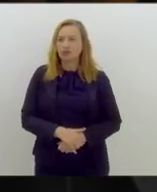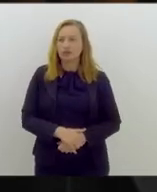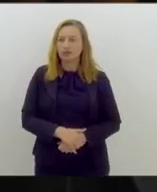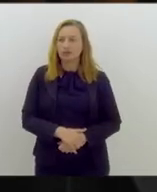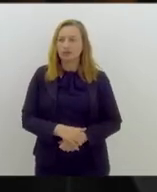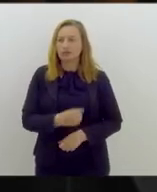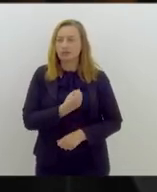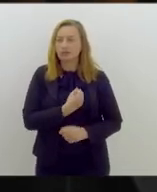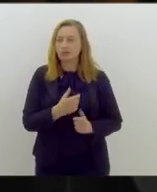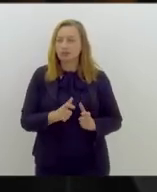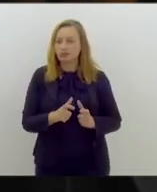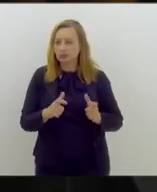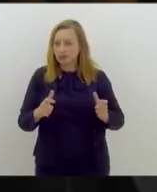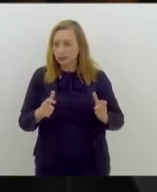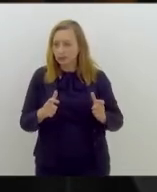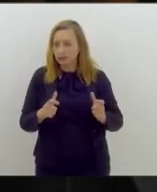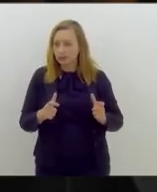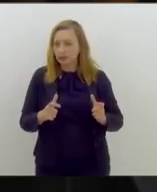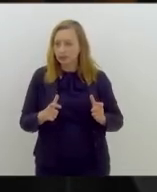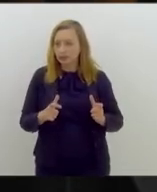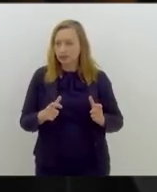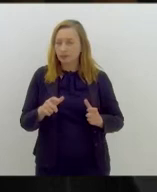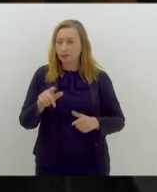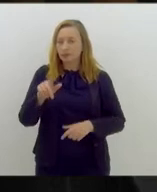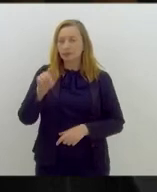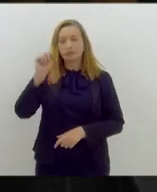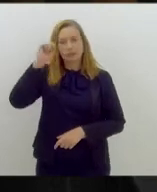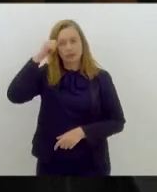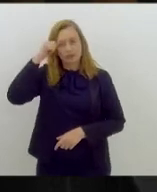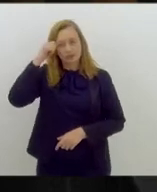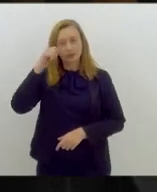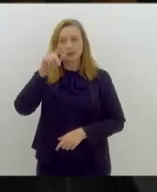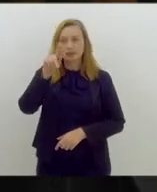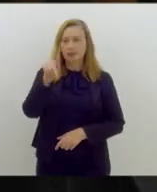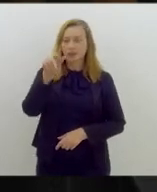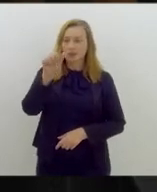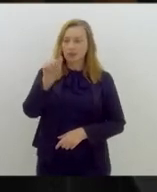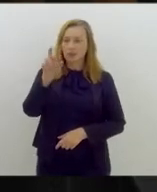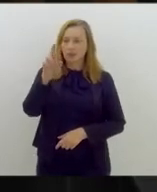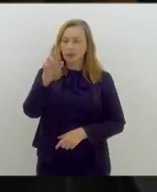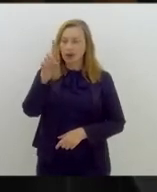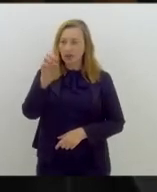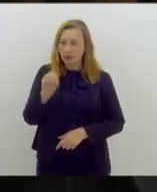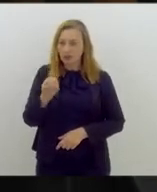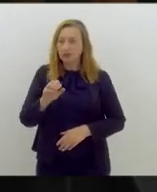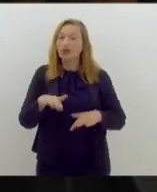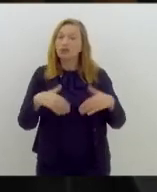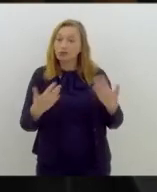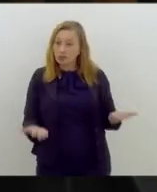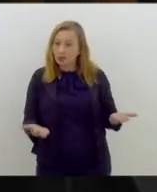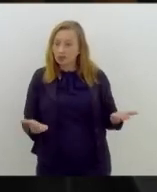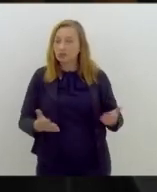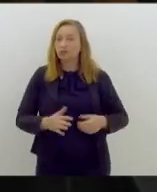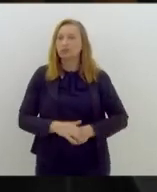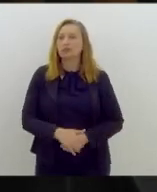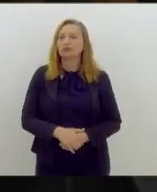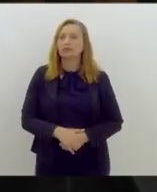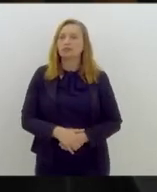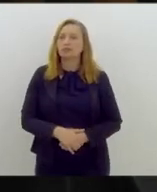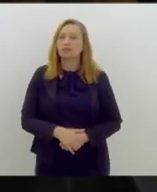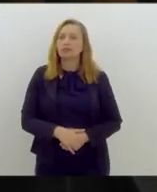aumentou o número de pardos e negros então tem uma configuração que pelo menos